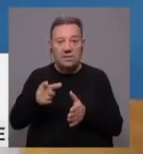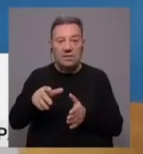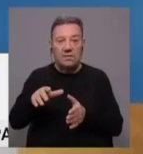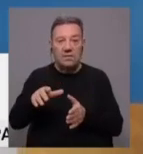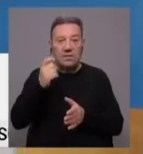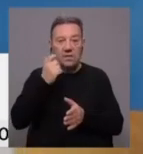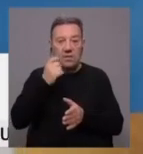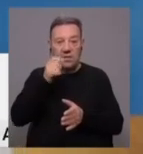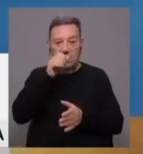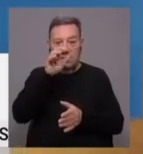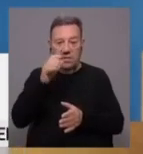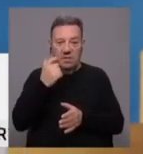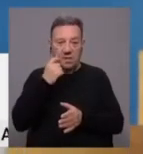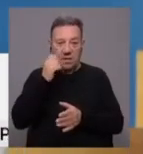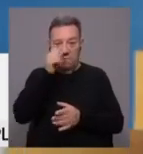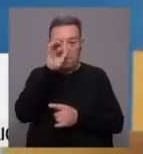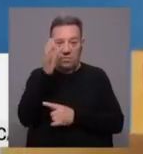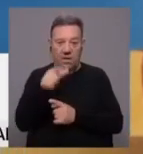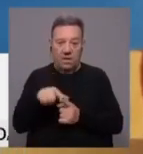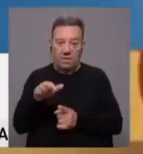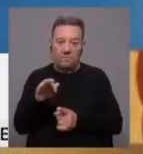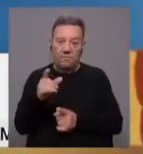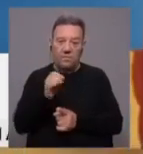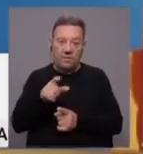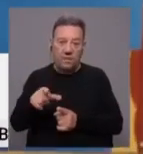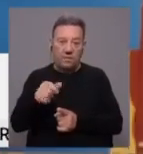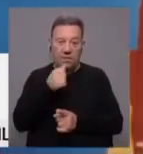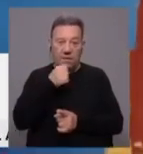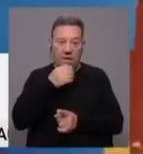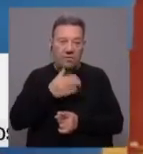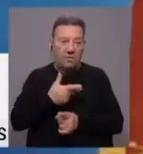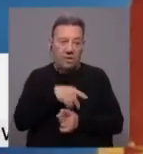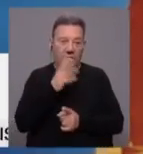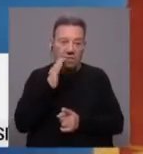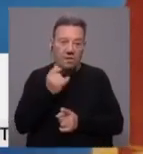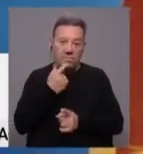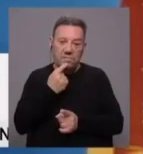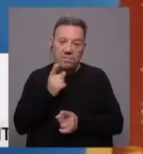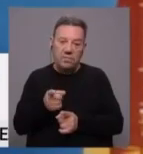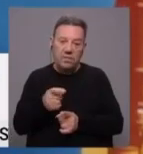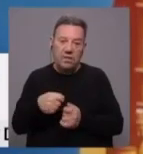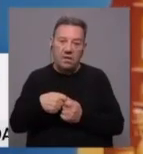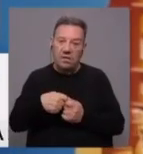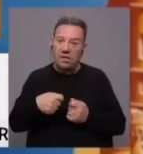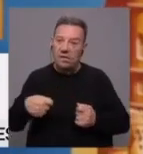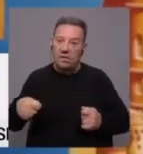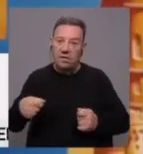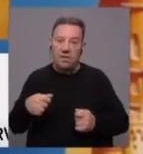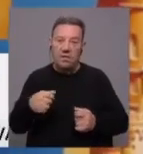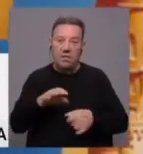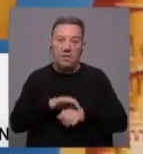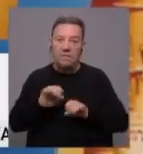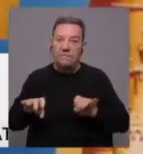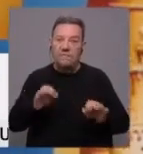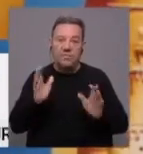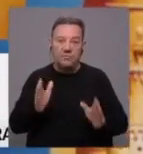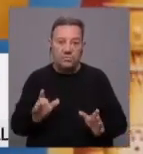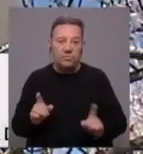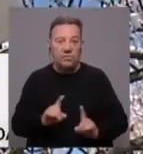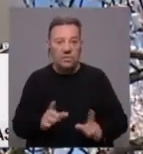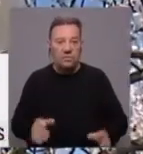numa Amendoeira no conceito de Fundão e as autoridades estão ainda a tentar perceber a extinção da contaminação